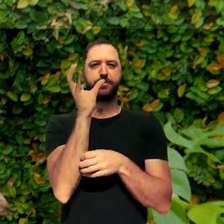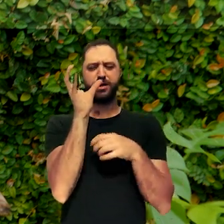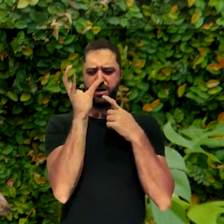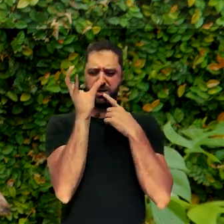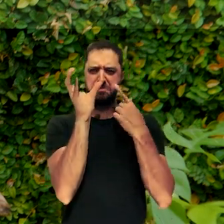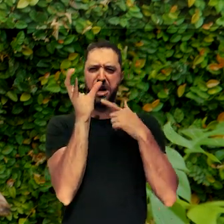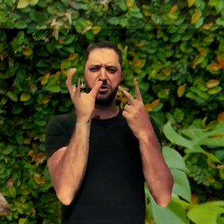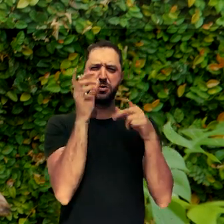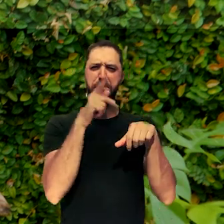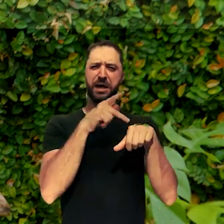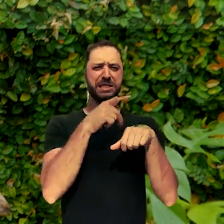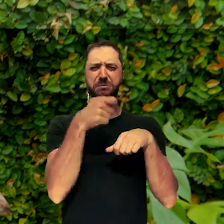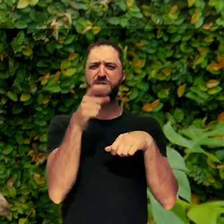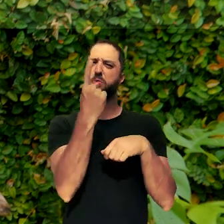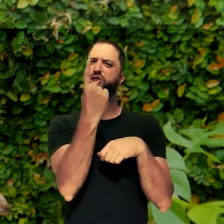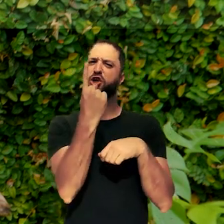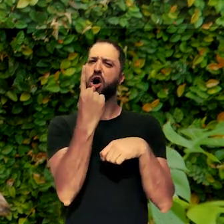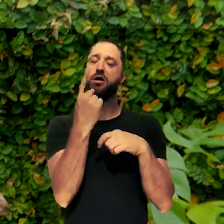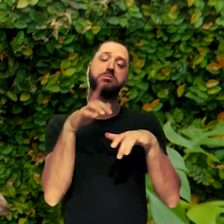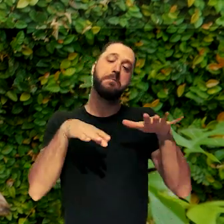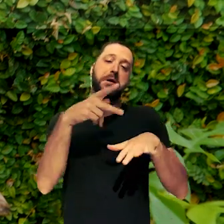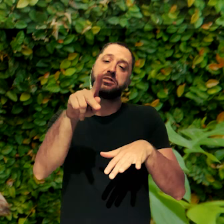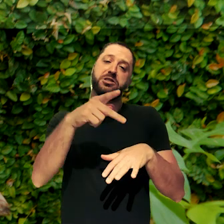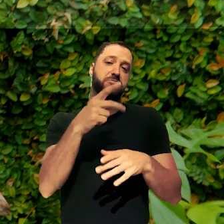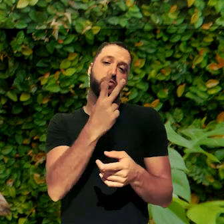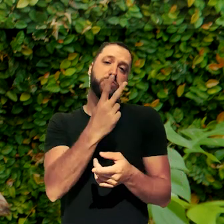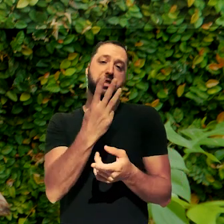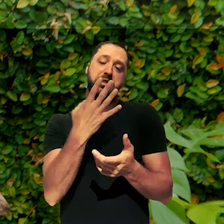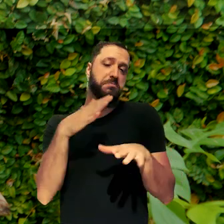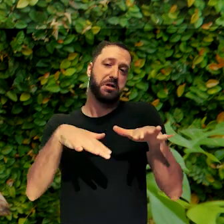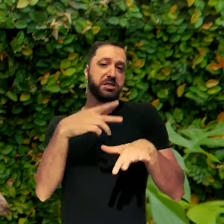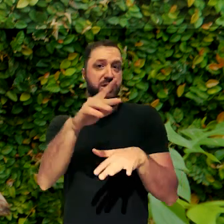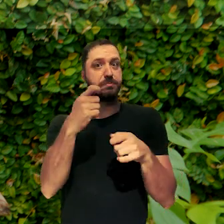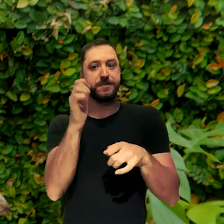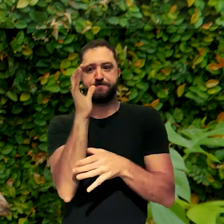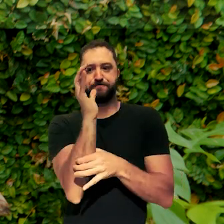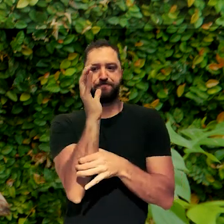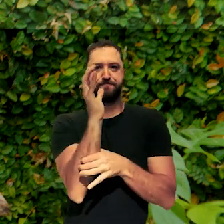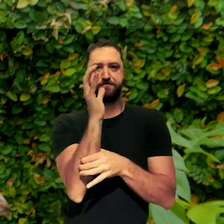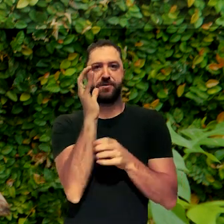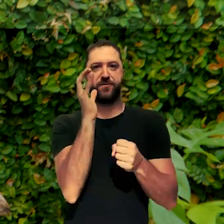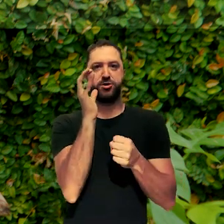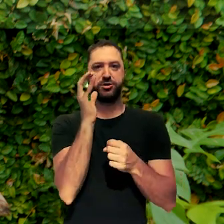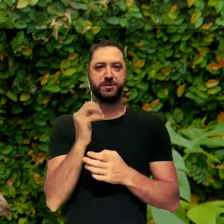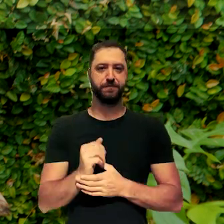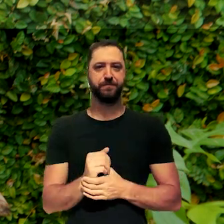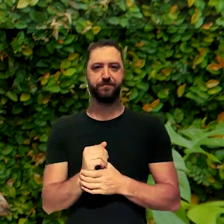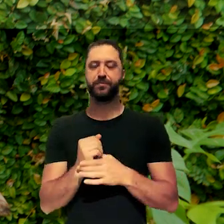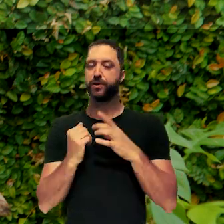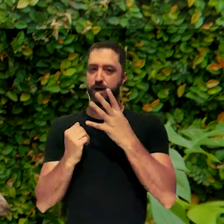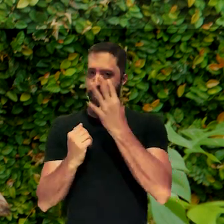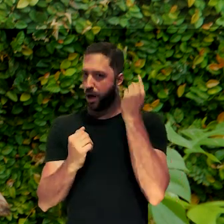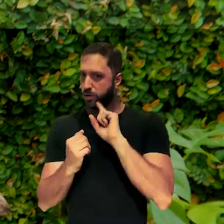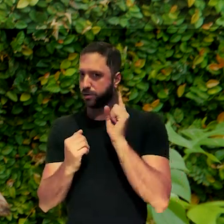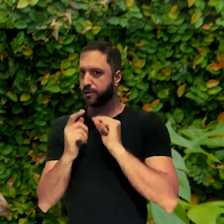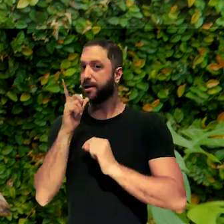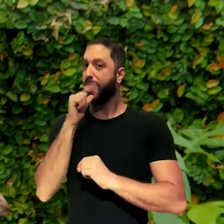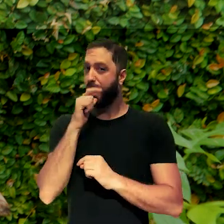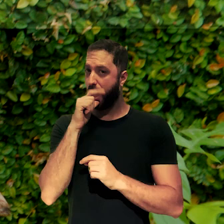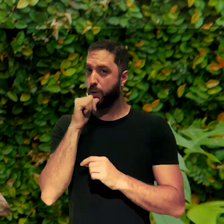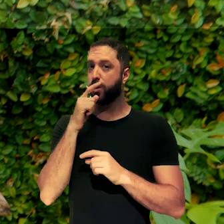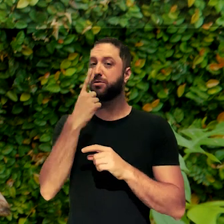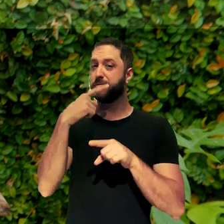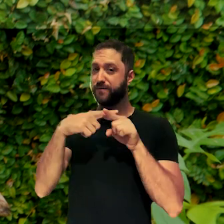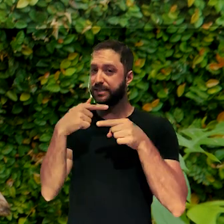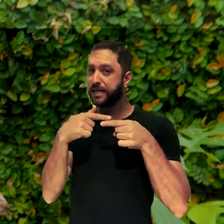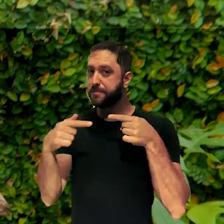Eu acho que eu não vou nem colocar a segunda, porque ela ficou super bem assim. Super simples de fazer. Então não esquecer do quê? De trocar a água